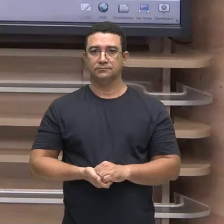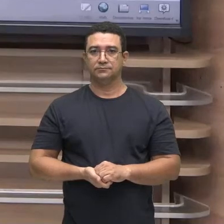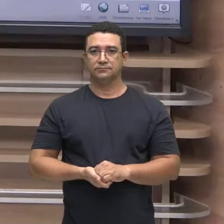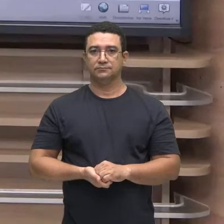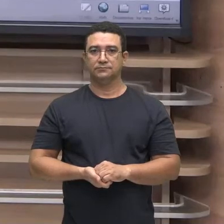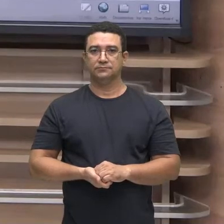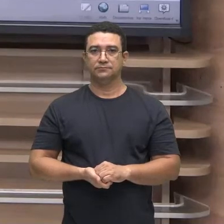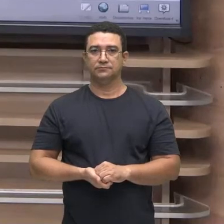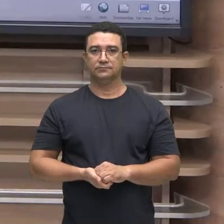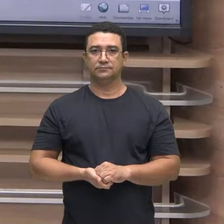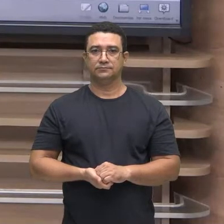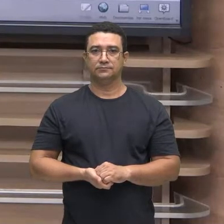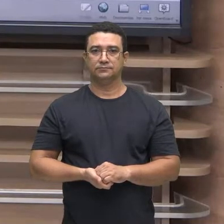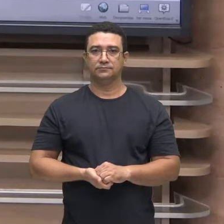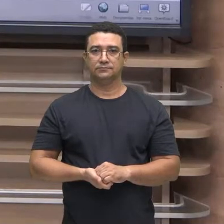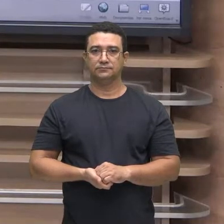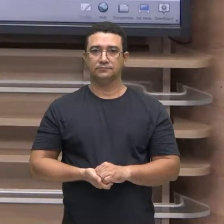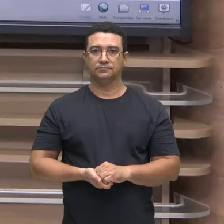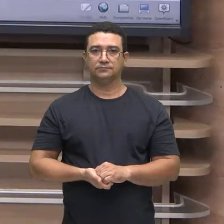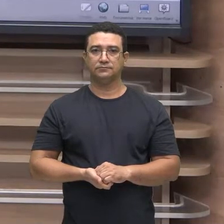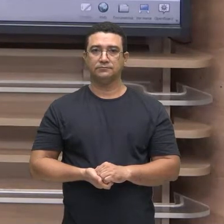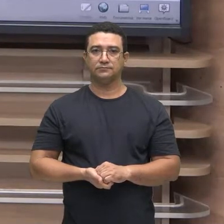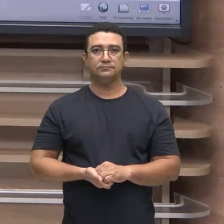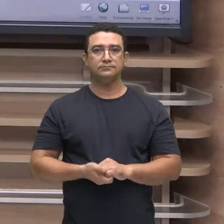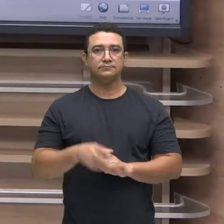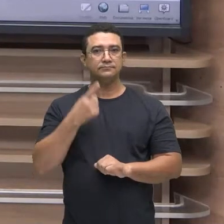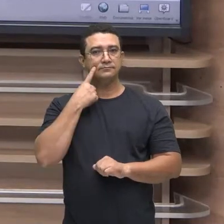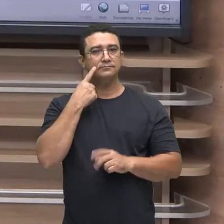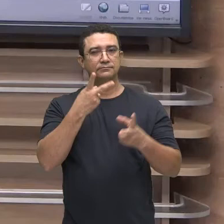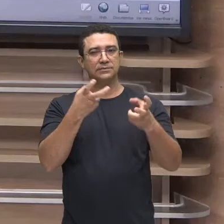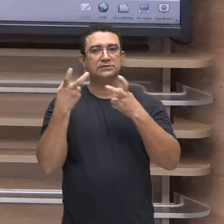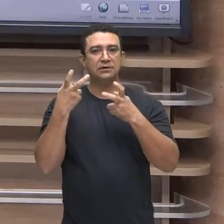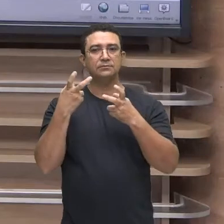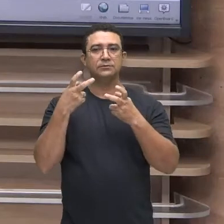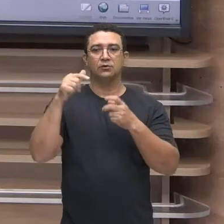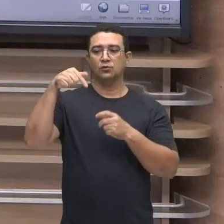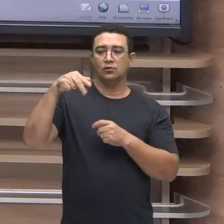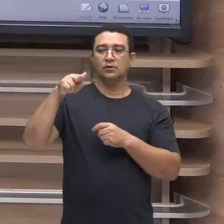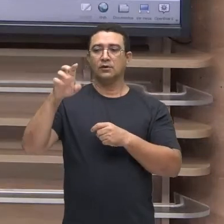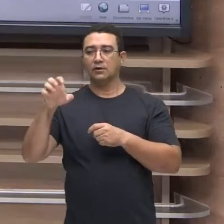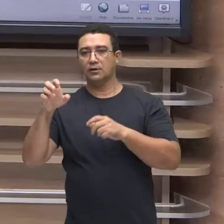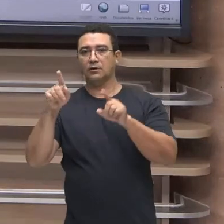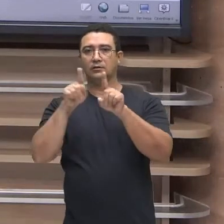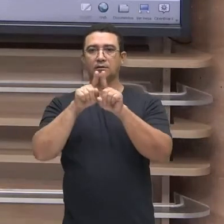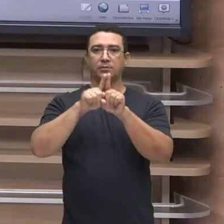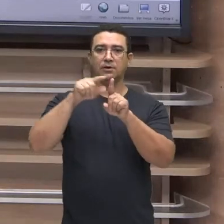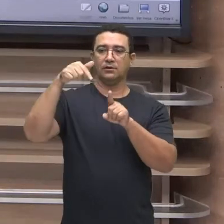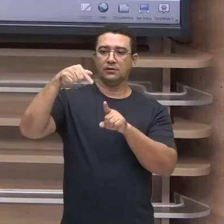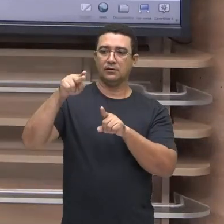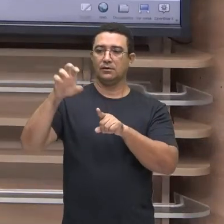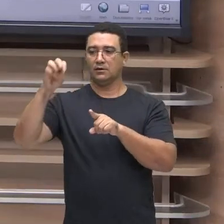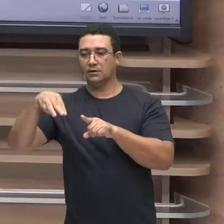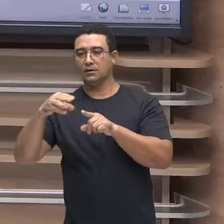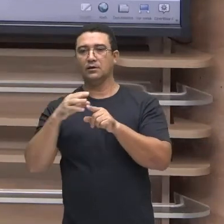para o plural. Veja que é até meio fora de nexo, né? E ondes? Onde você